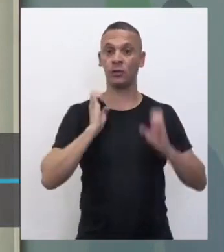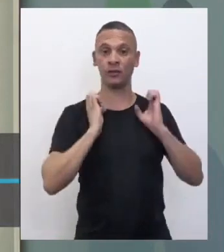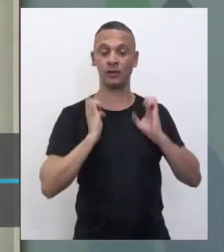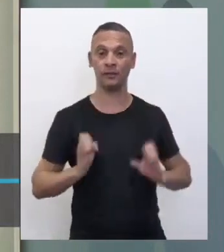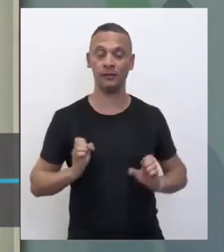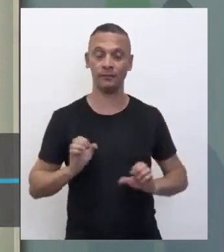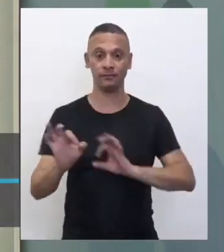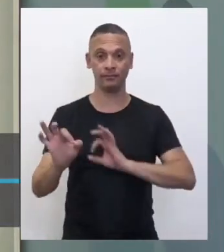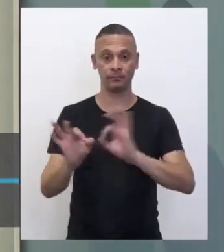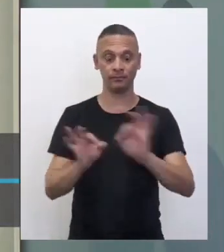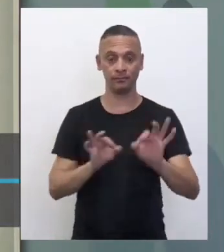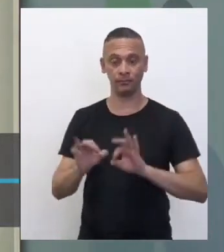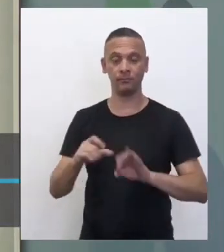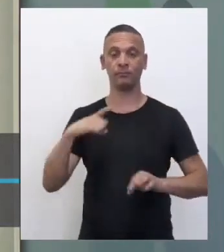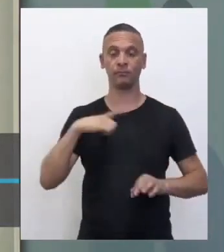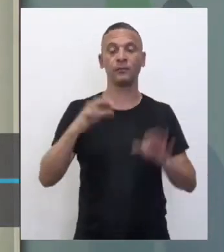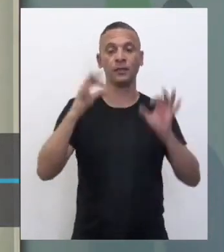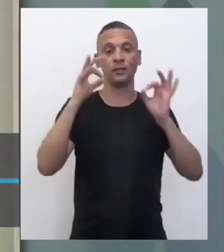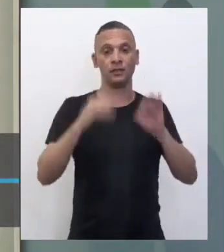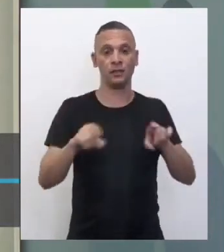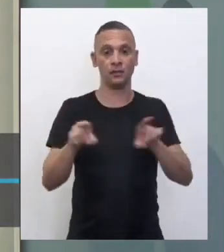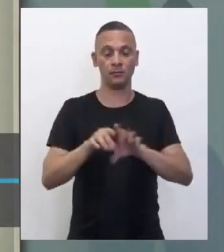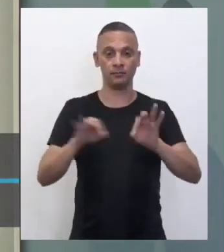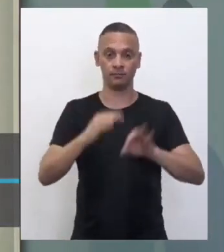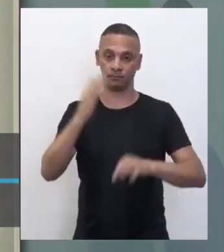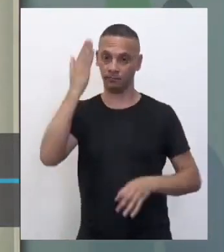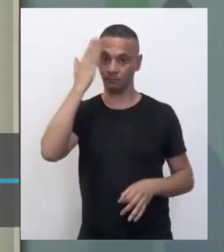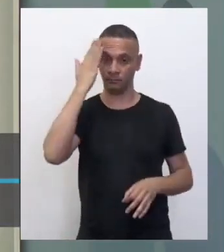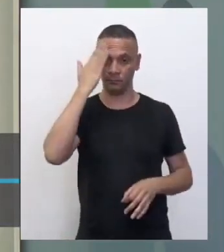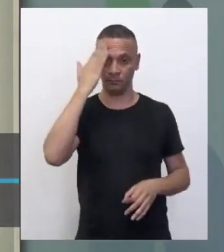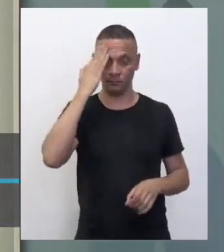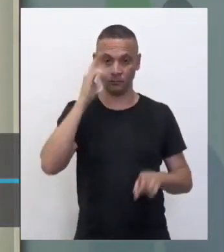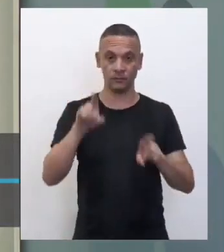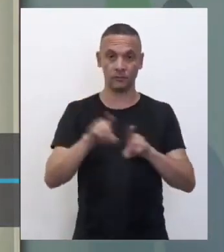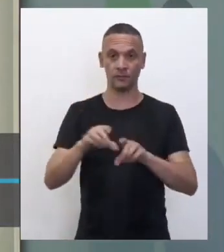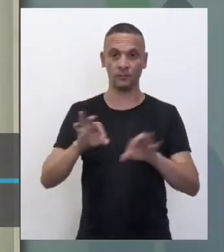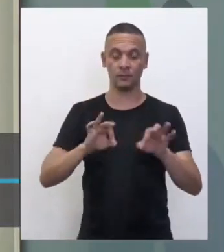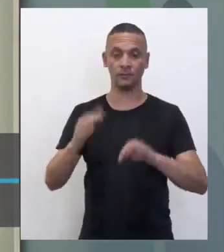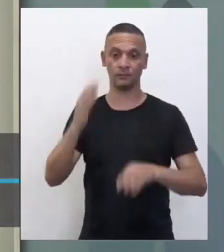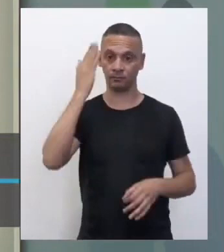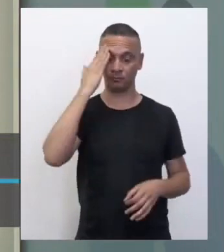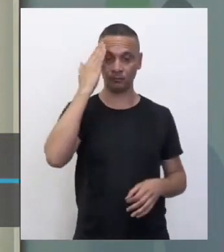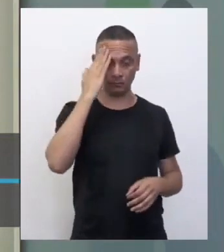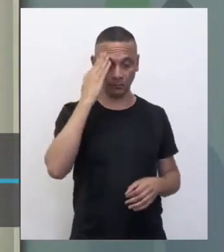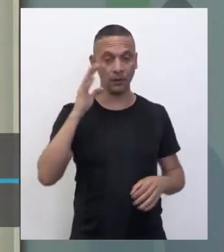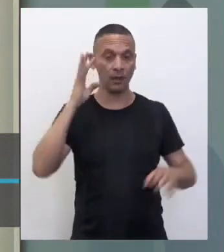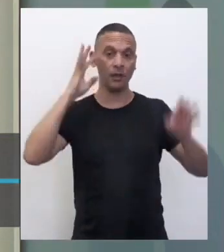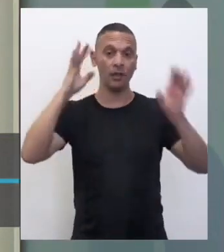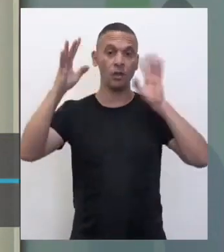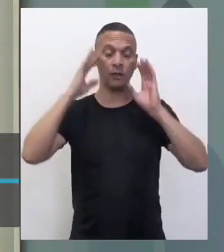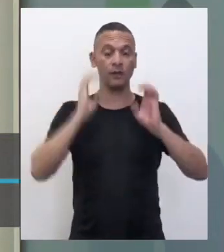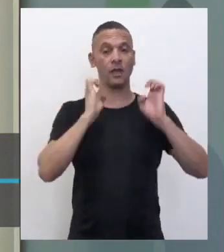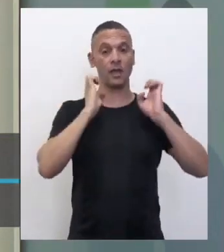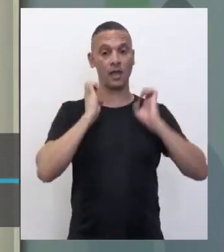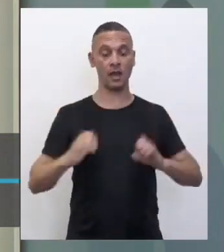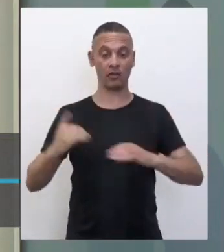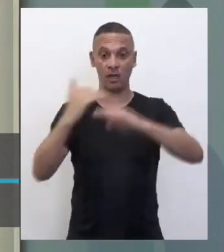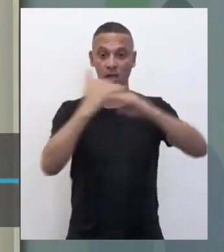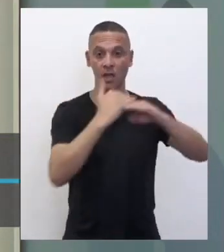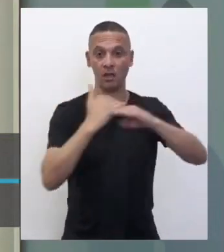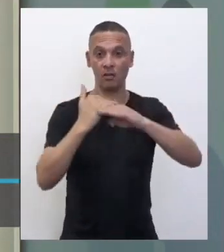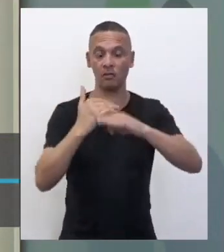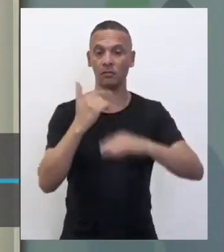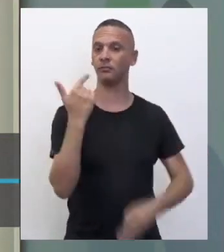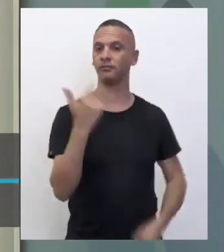ponto, até posso dar a ela uma certa universalidade. Mas as teorias éticas, elas não são universais, né? Nós